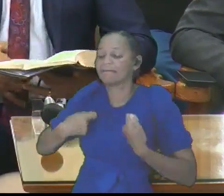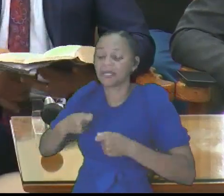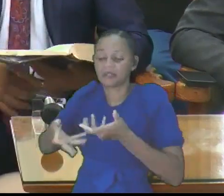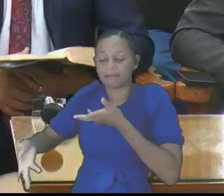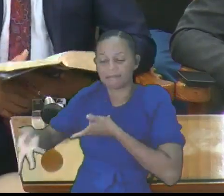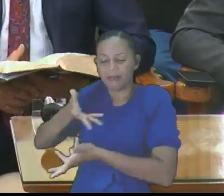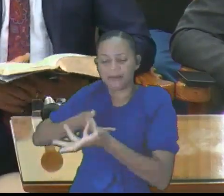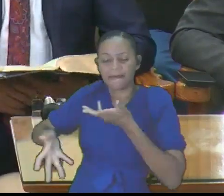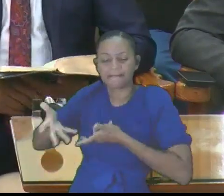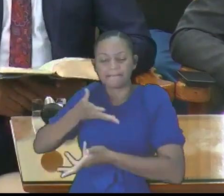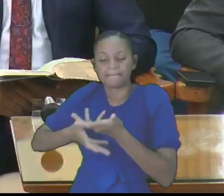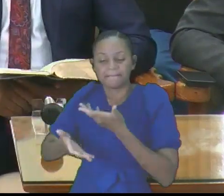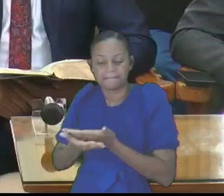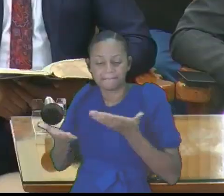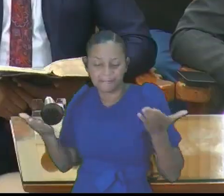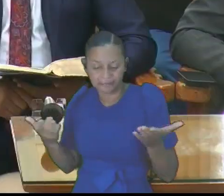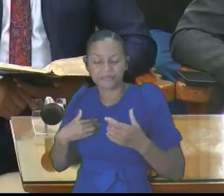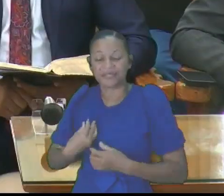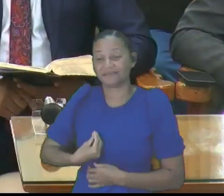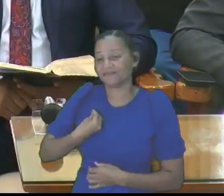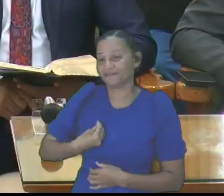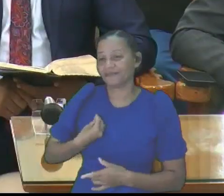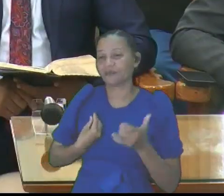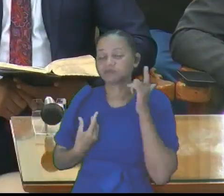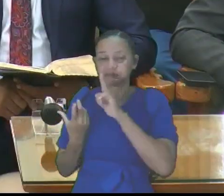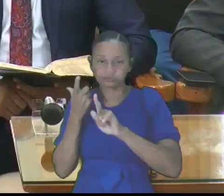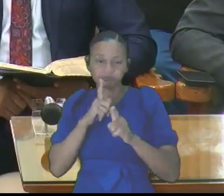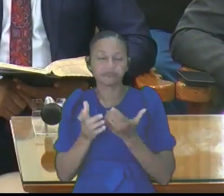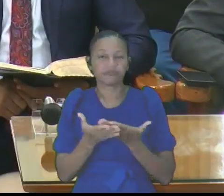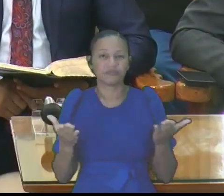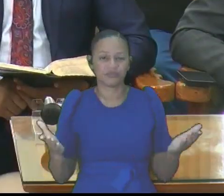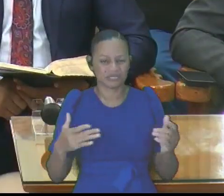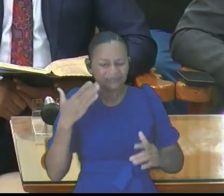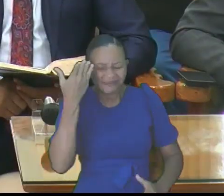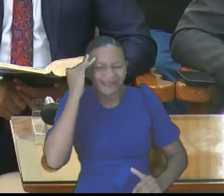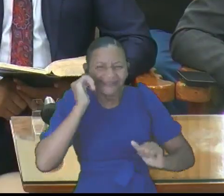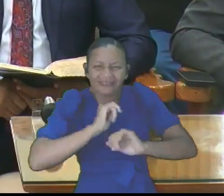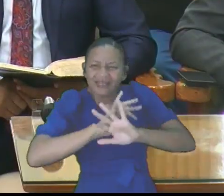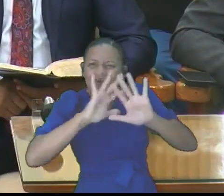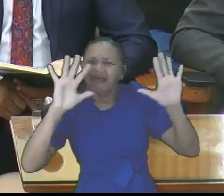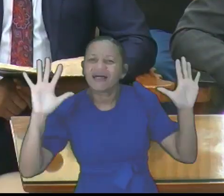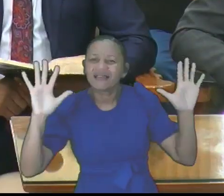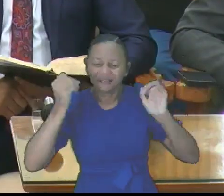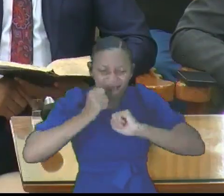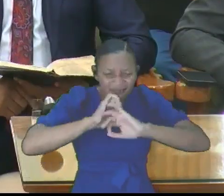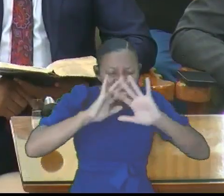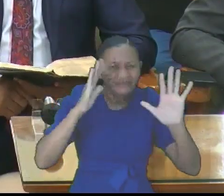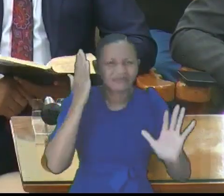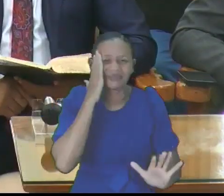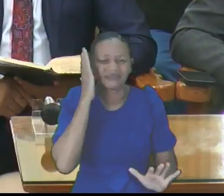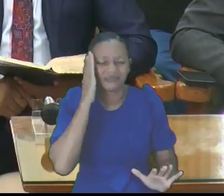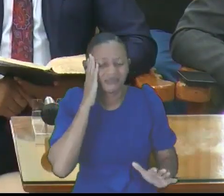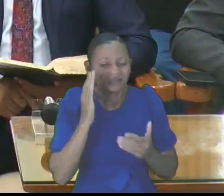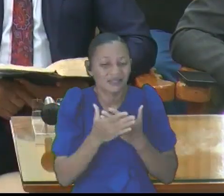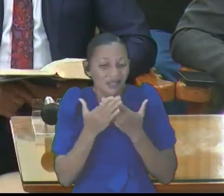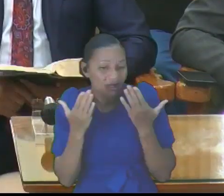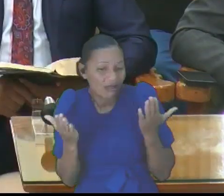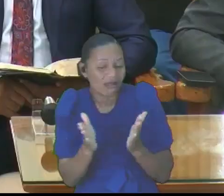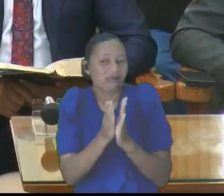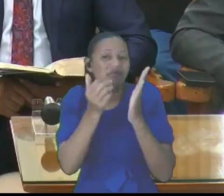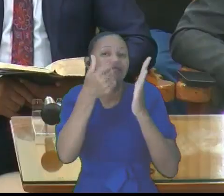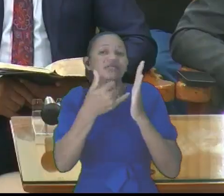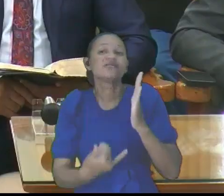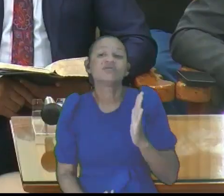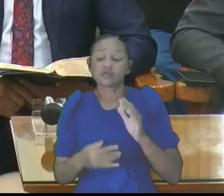ser partilhadas para que seja vida. Quem está entendendo? Quem está entendendo, meus amados irmãos? Então a Bíblia diz que eles viviam